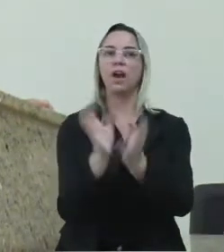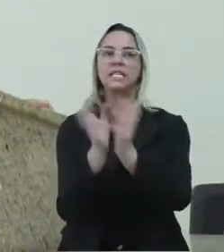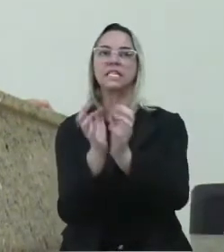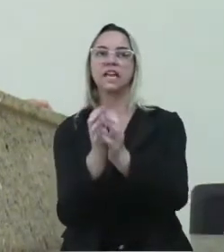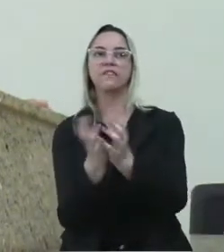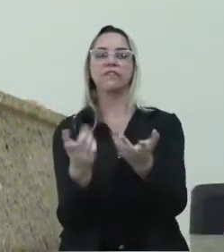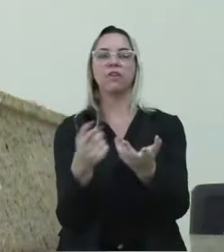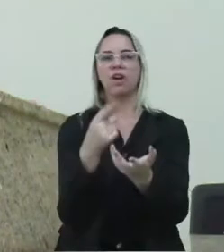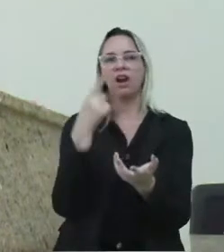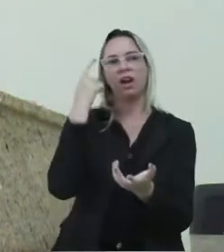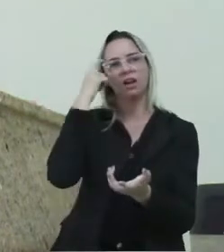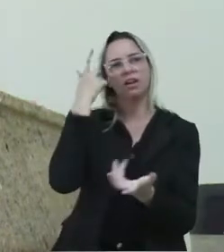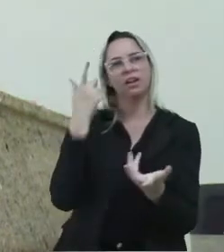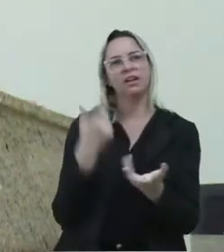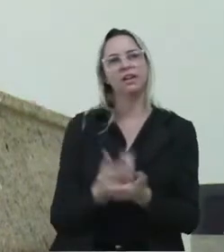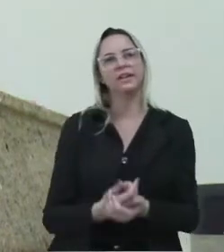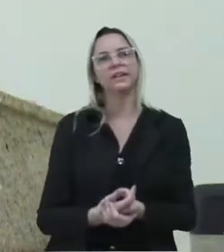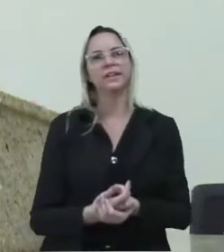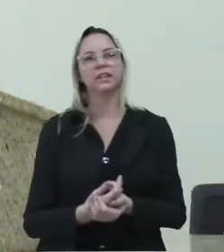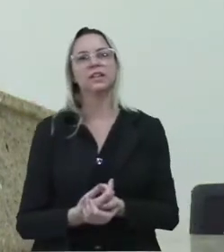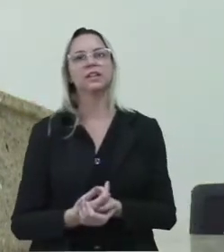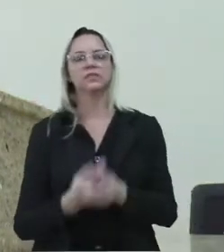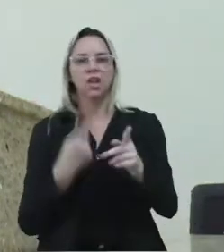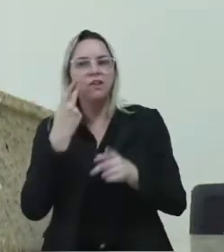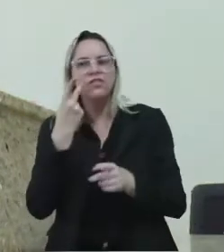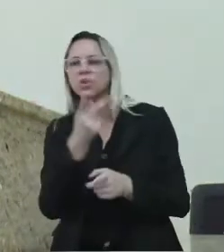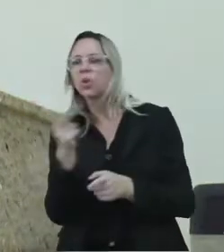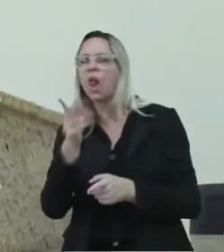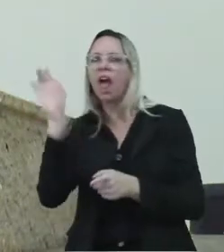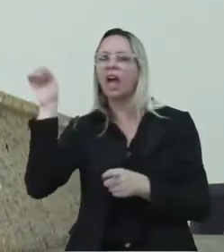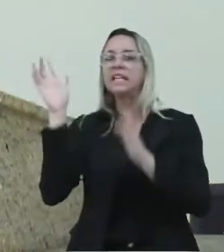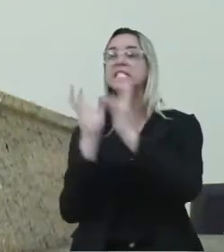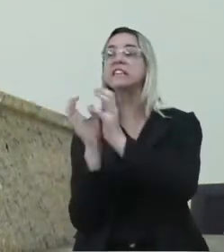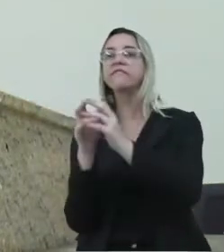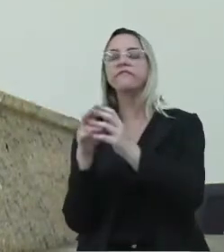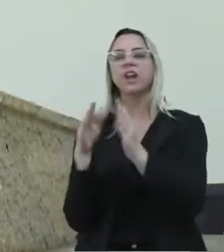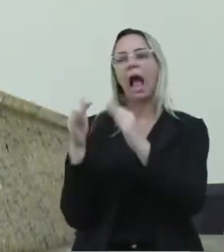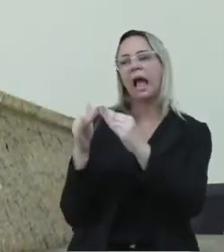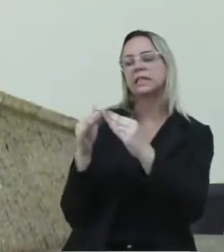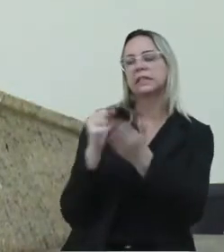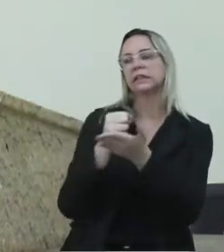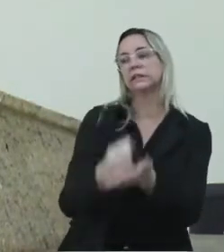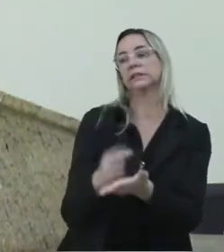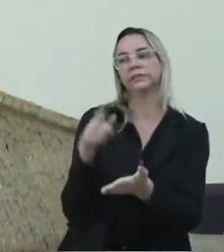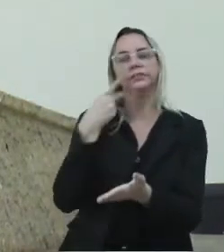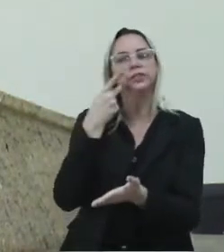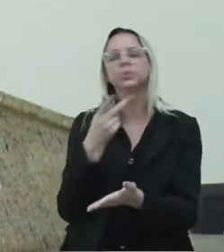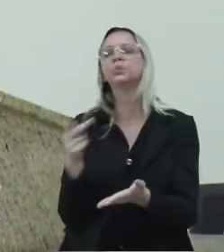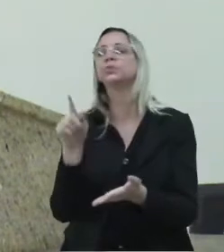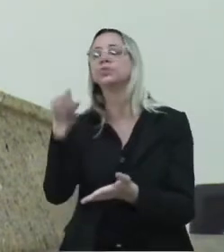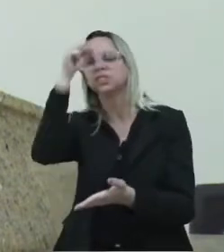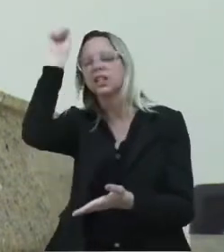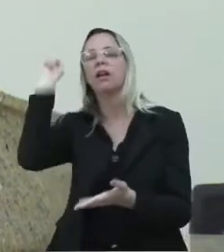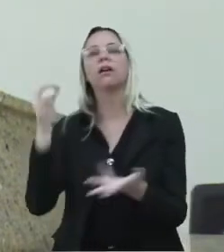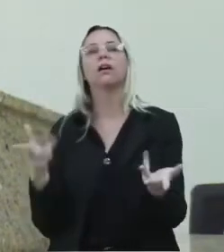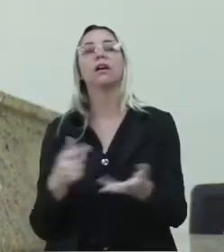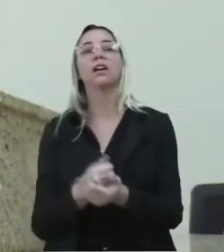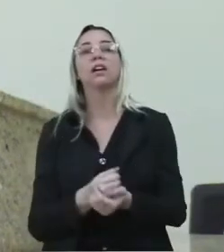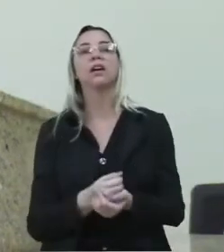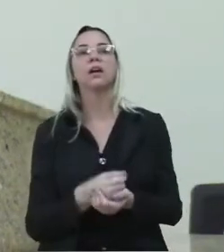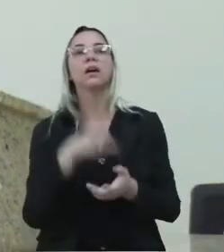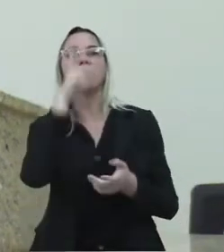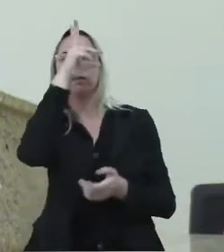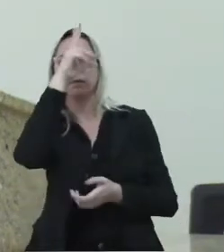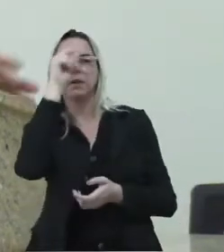Excelência até denunciou ao Tribunal de Contas, foi isso? Lhe cabe, como vereador, ter feito as